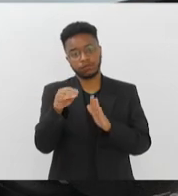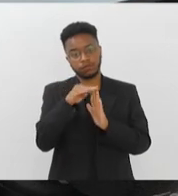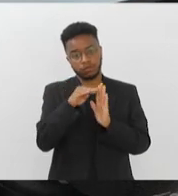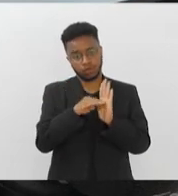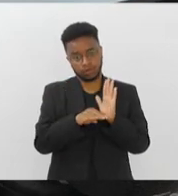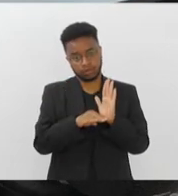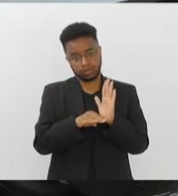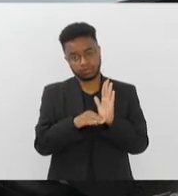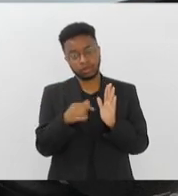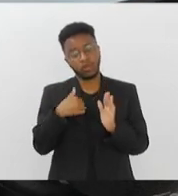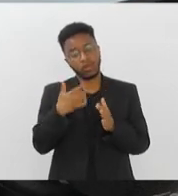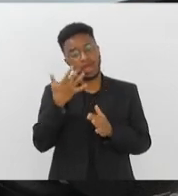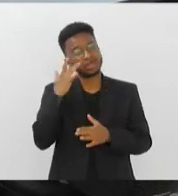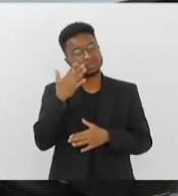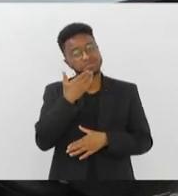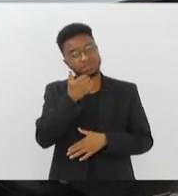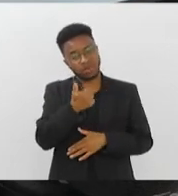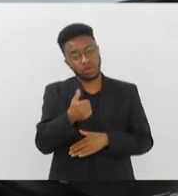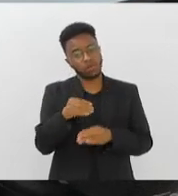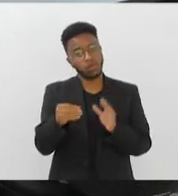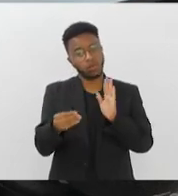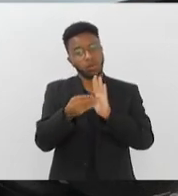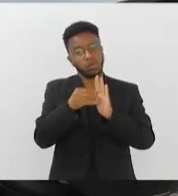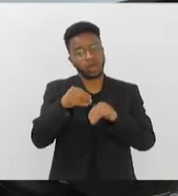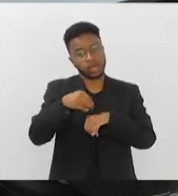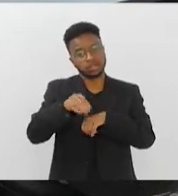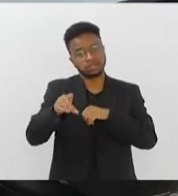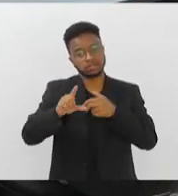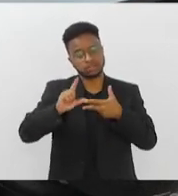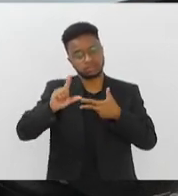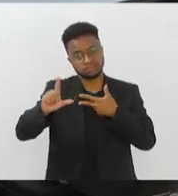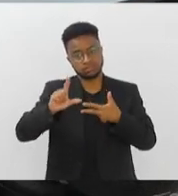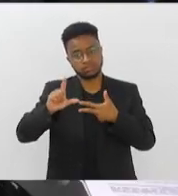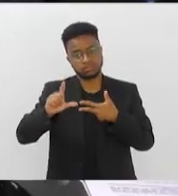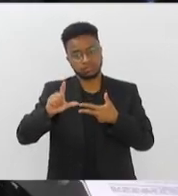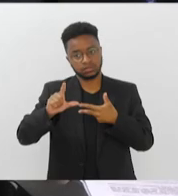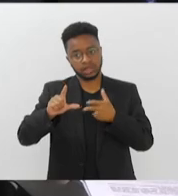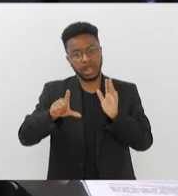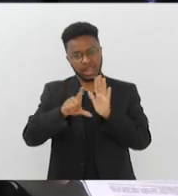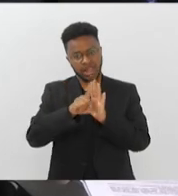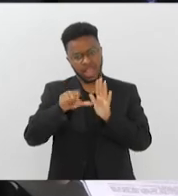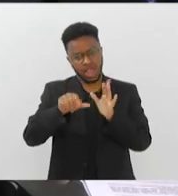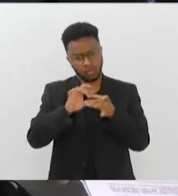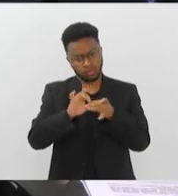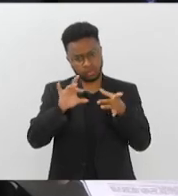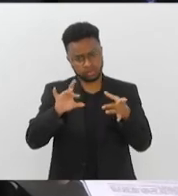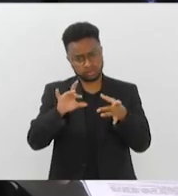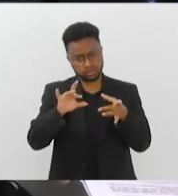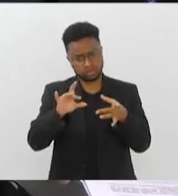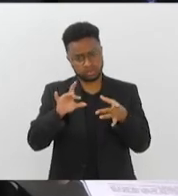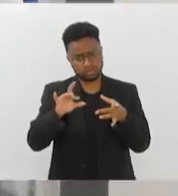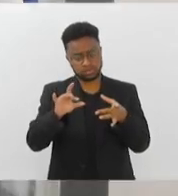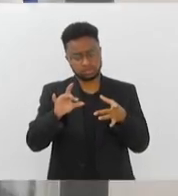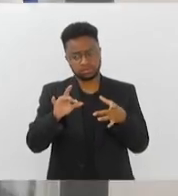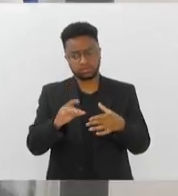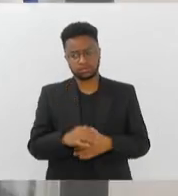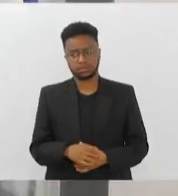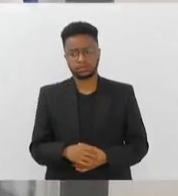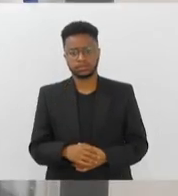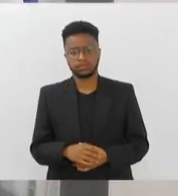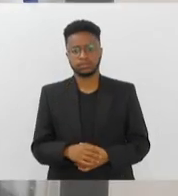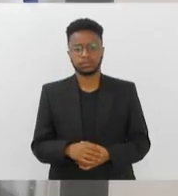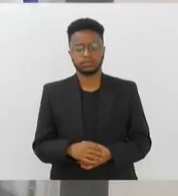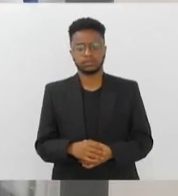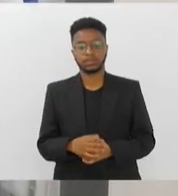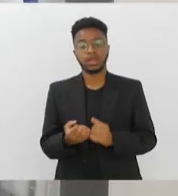justo indicação dentro da jurisprudência da lei, CCJ. A lei é autorizativa? A lei que está sendo. A lei